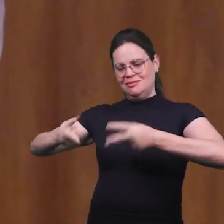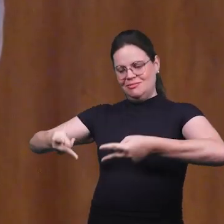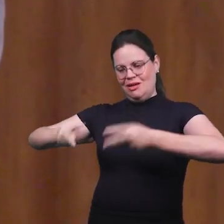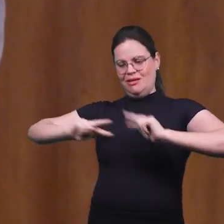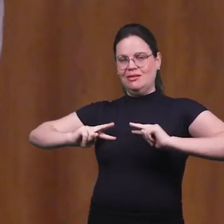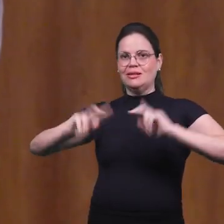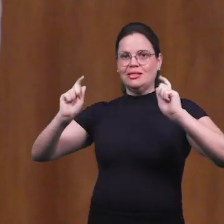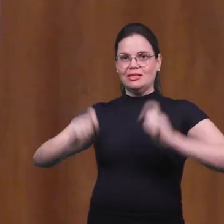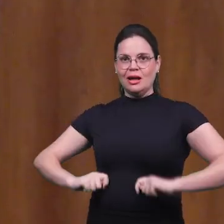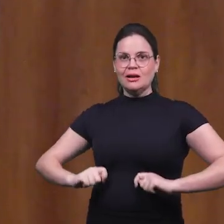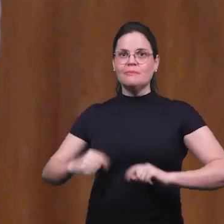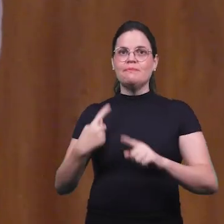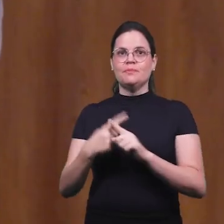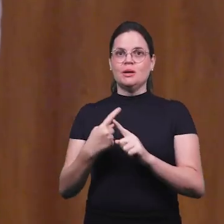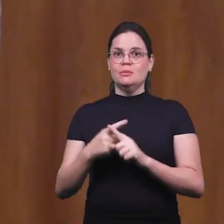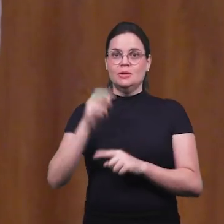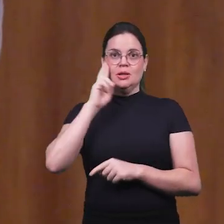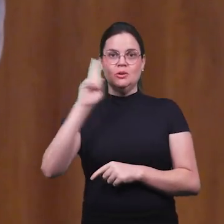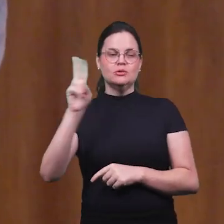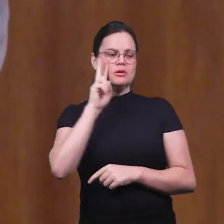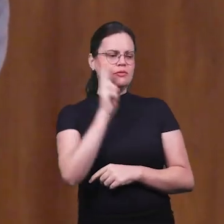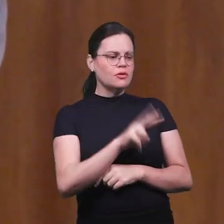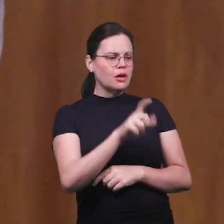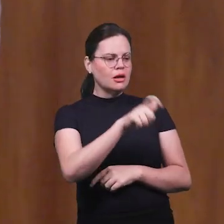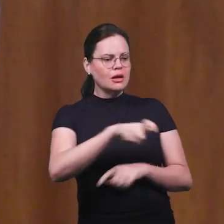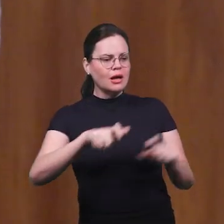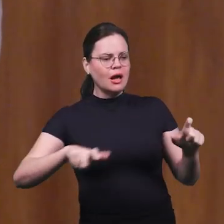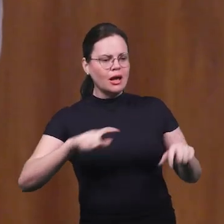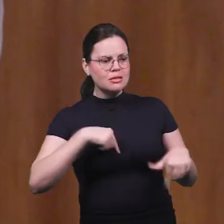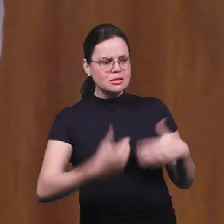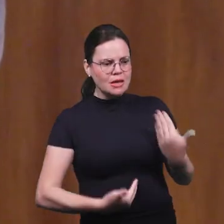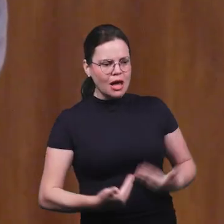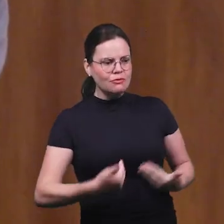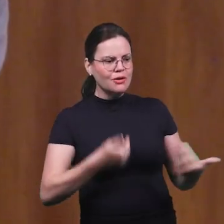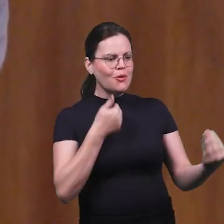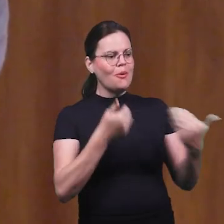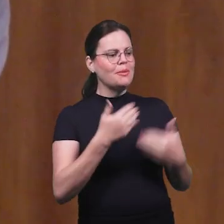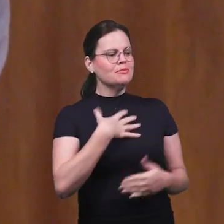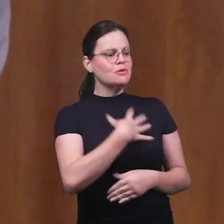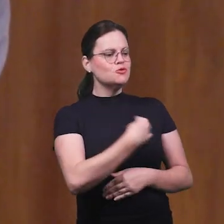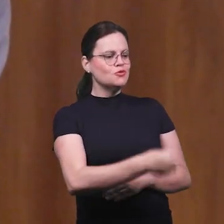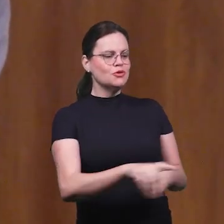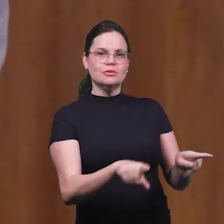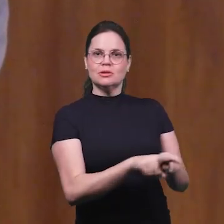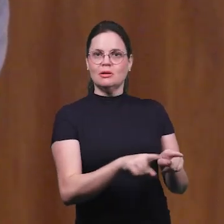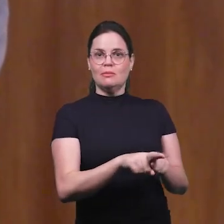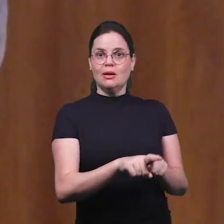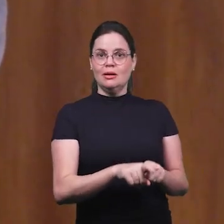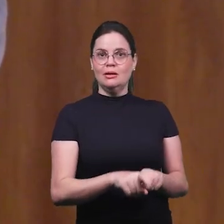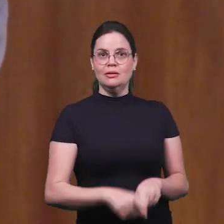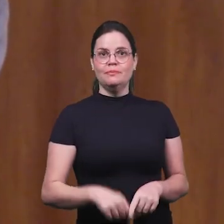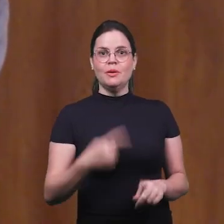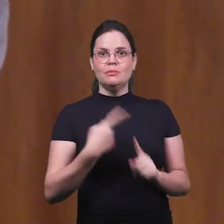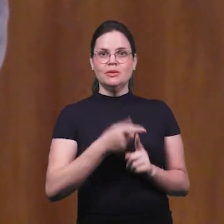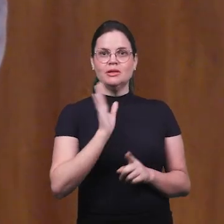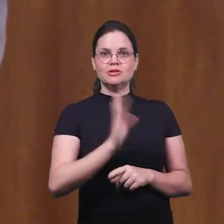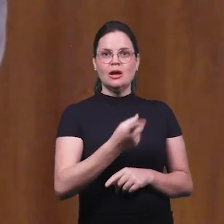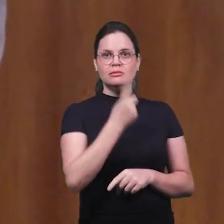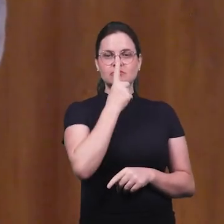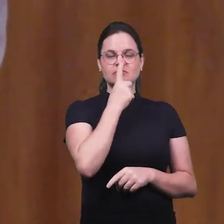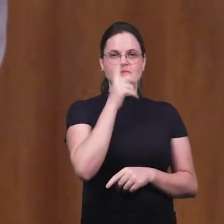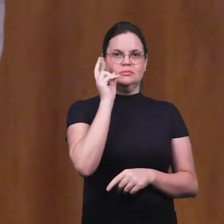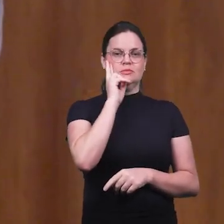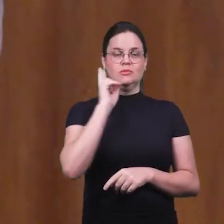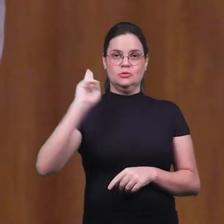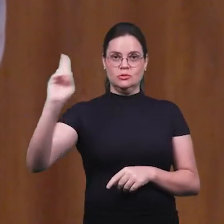são reconhecidos pelo Senhor como seus filhos, aqueles que já tiveram uma intimidade com o Senhor,